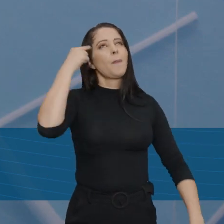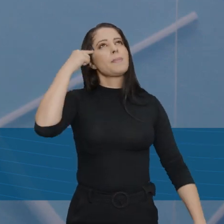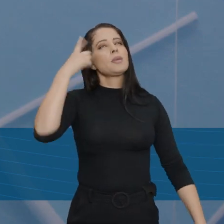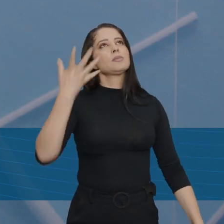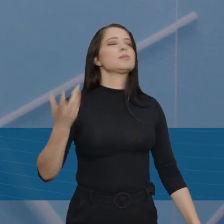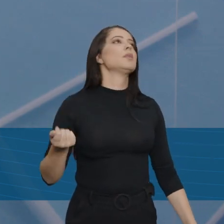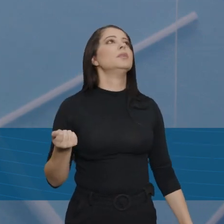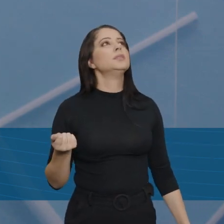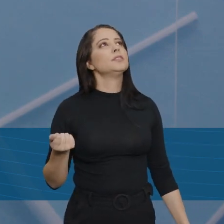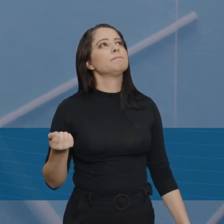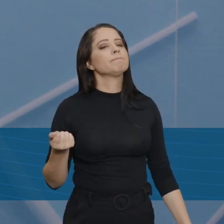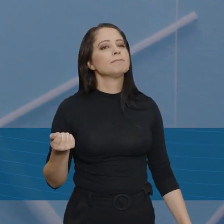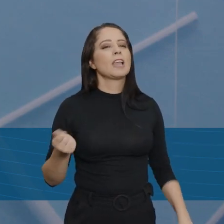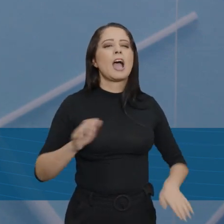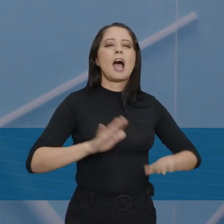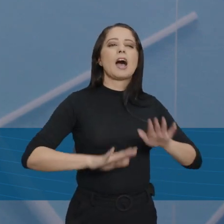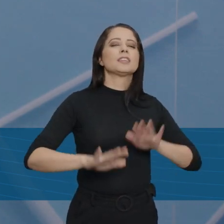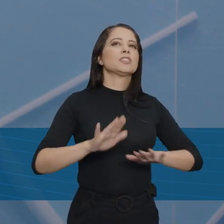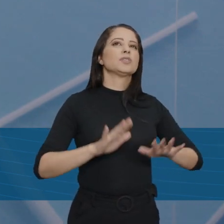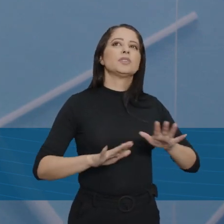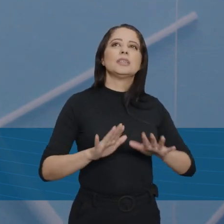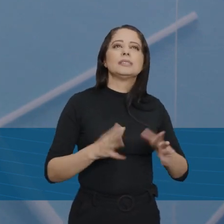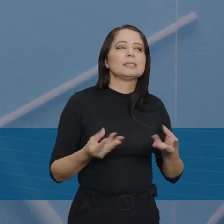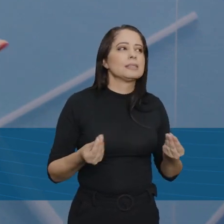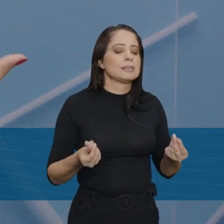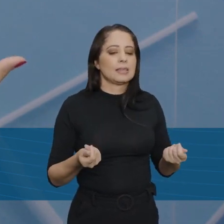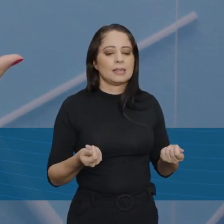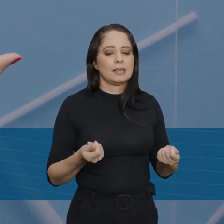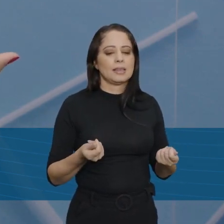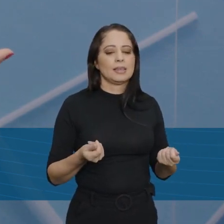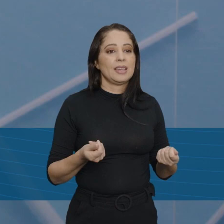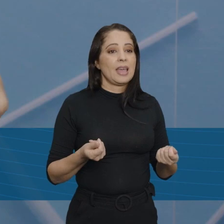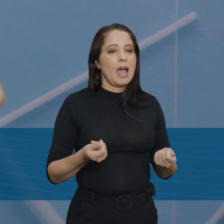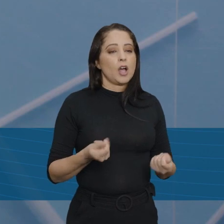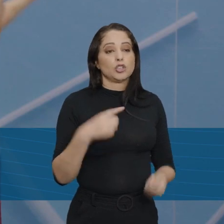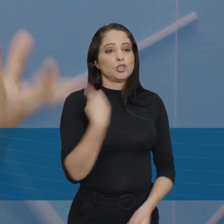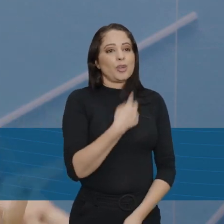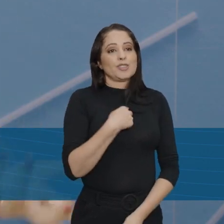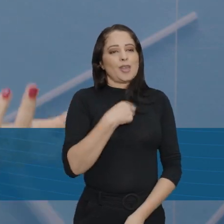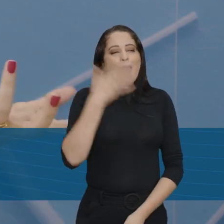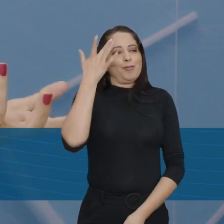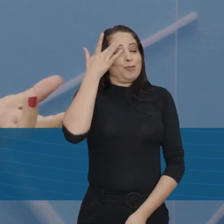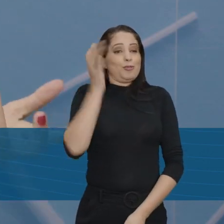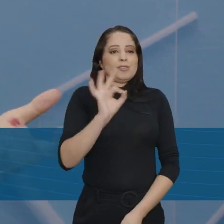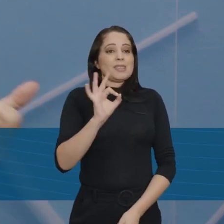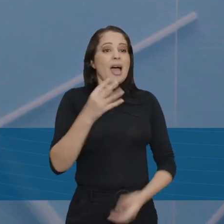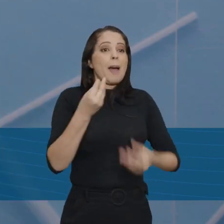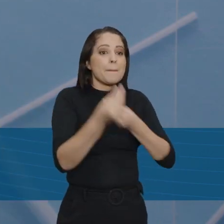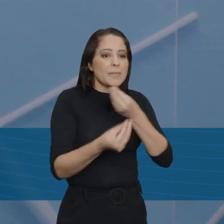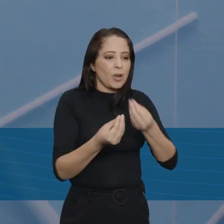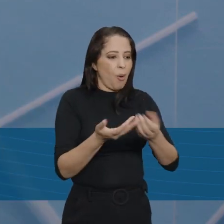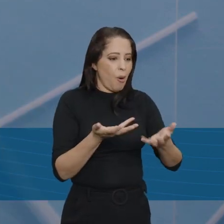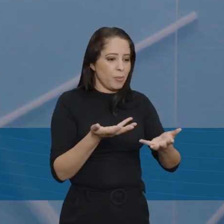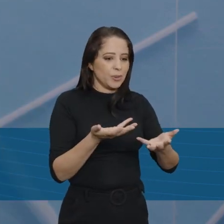pensando aqui, às vezes a gente não tem ainda um treinamento, né,